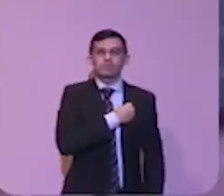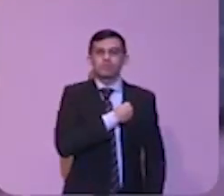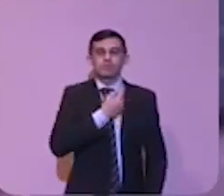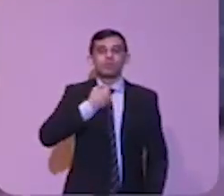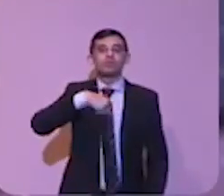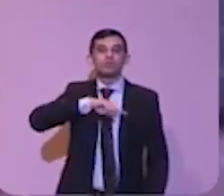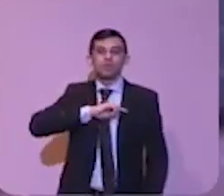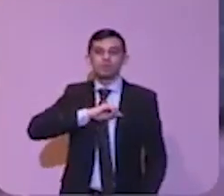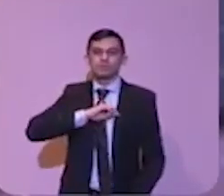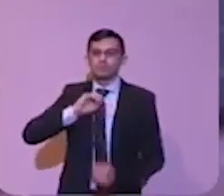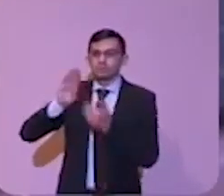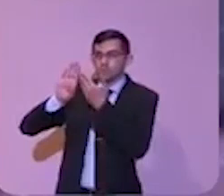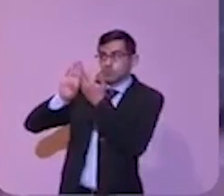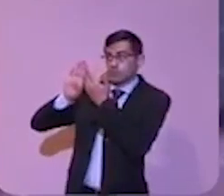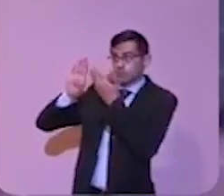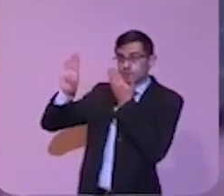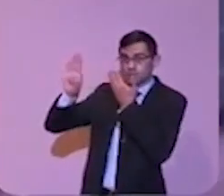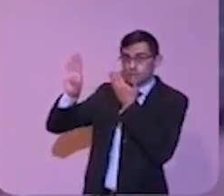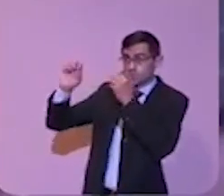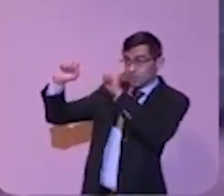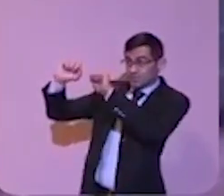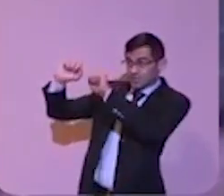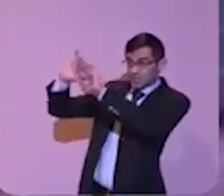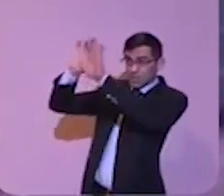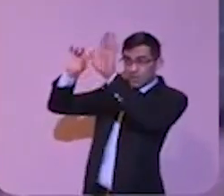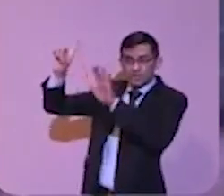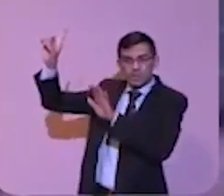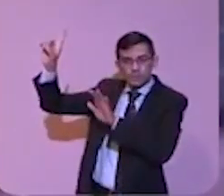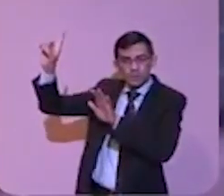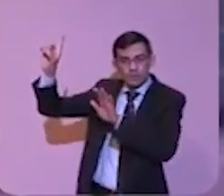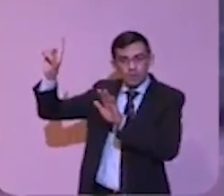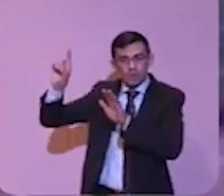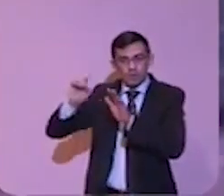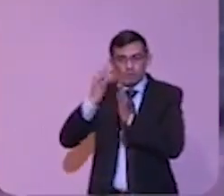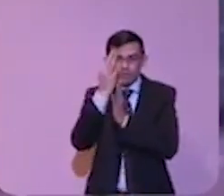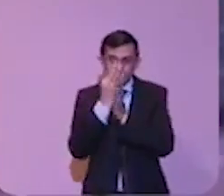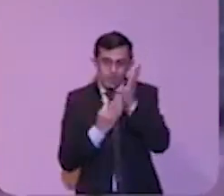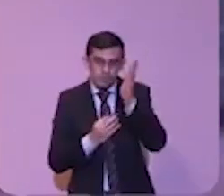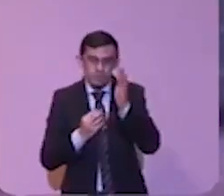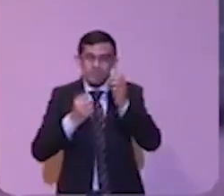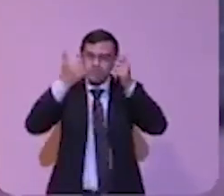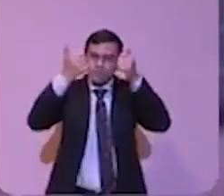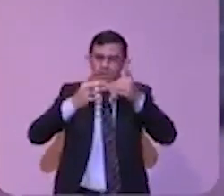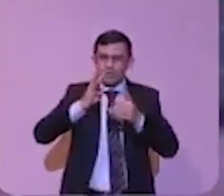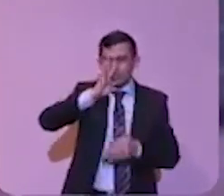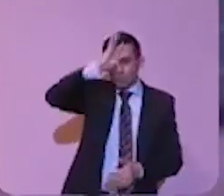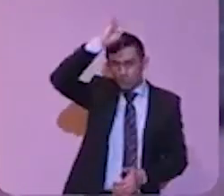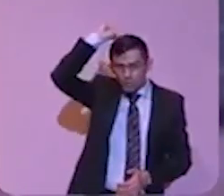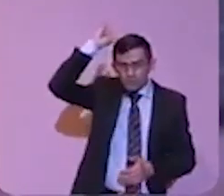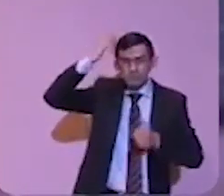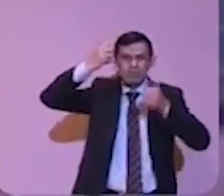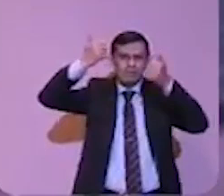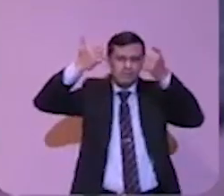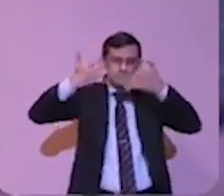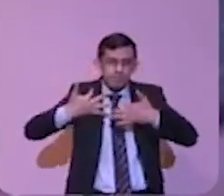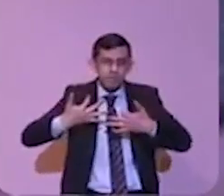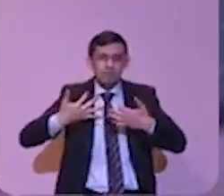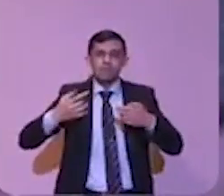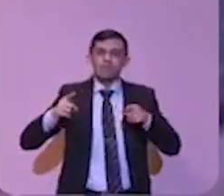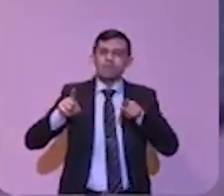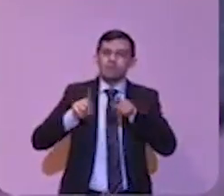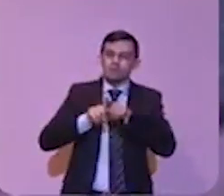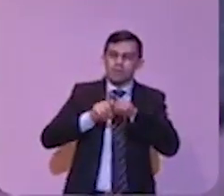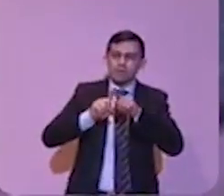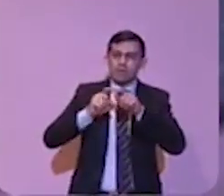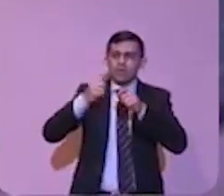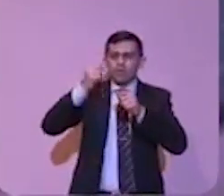nos afastamos da glória de Deus. É o que diz o texto bíblico lá em Romanos. E ainda tem mais, mesmo